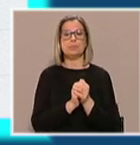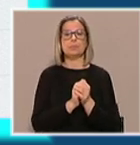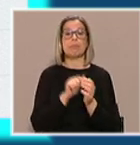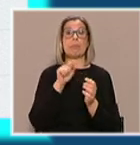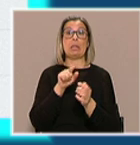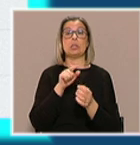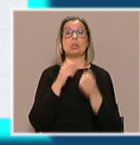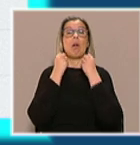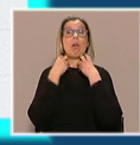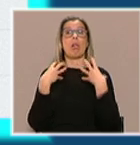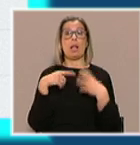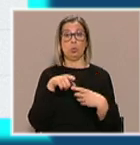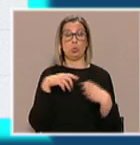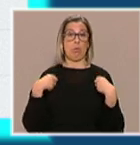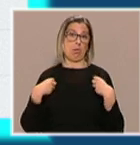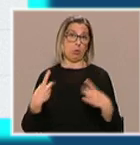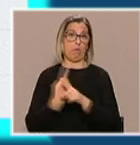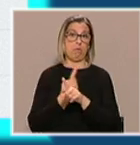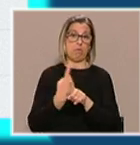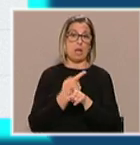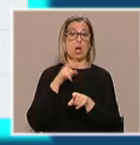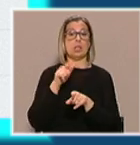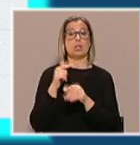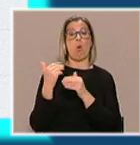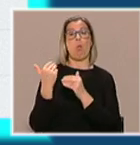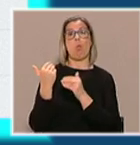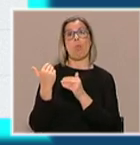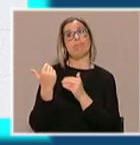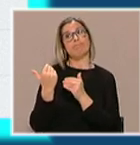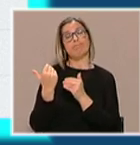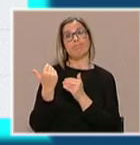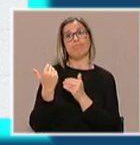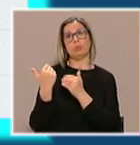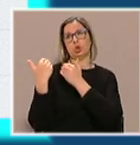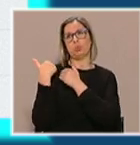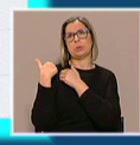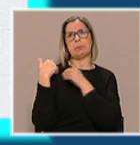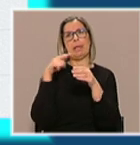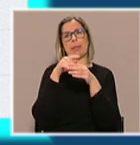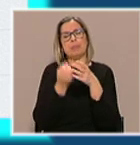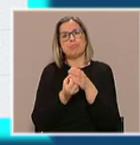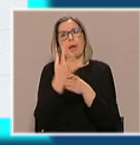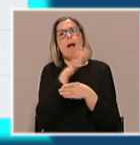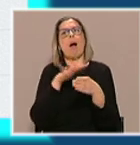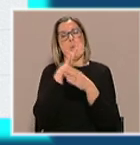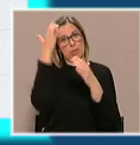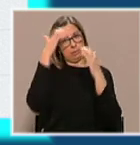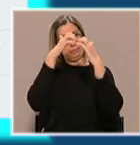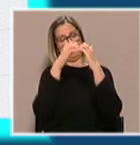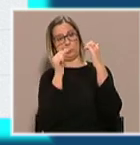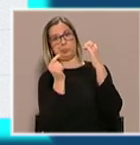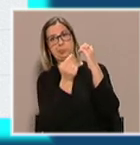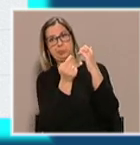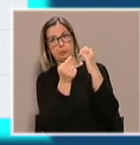estas glândulas endócrinas são maioritariamente da responsabilidade do complexo hipotálamo-hipófise, mas sendo a hipófise uma